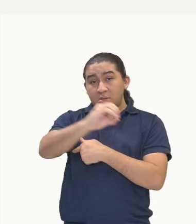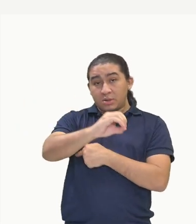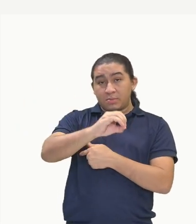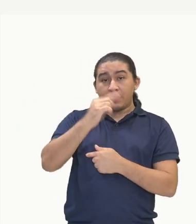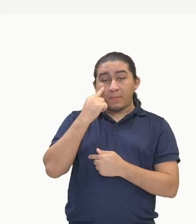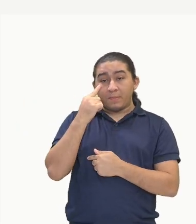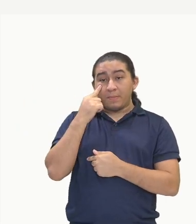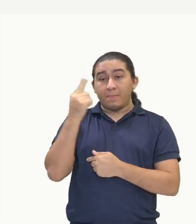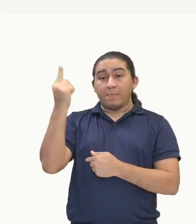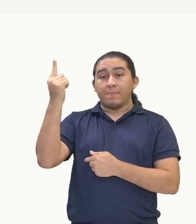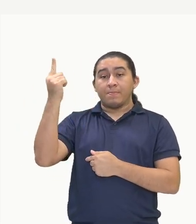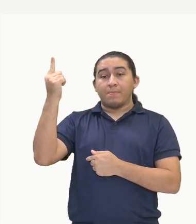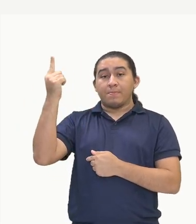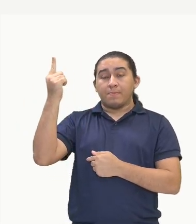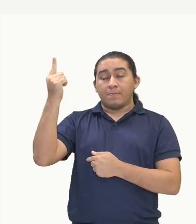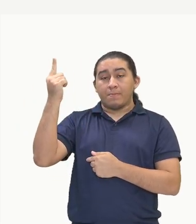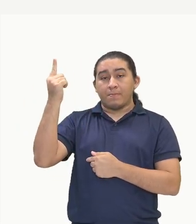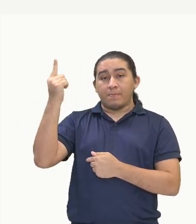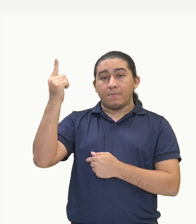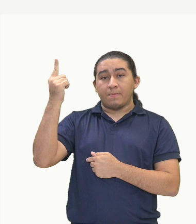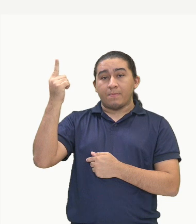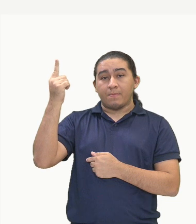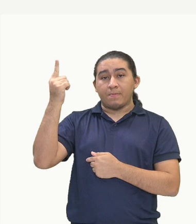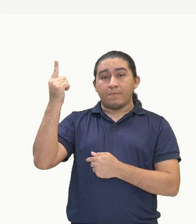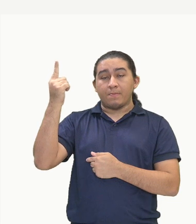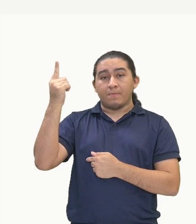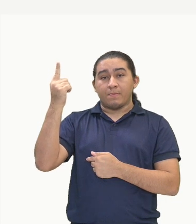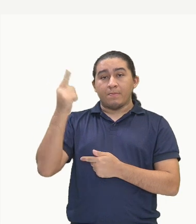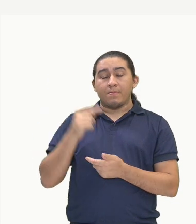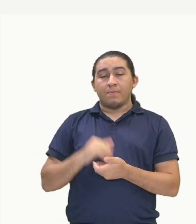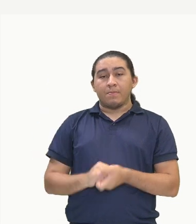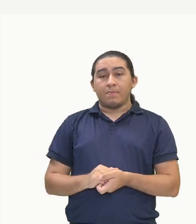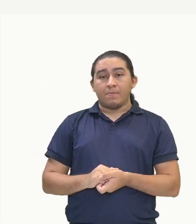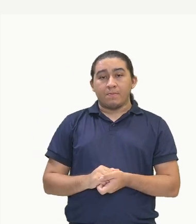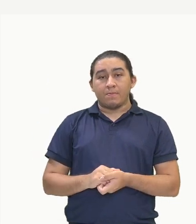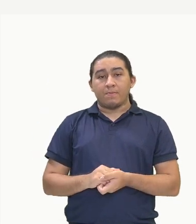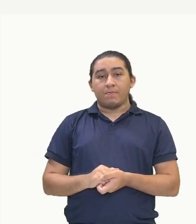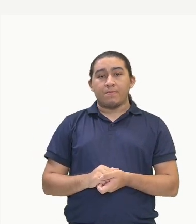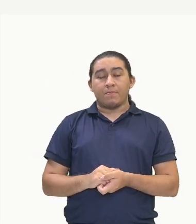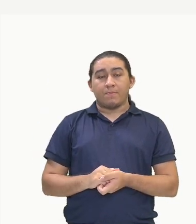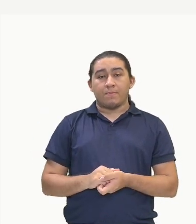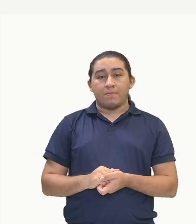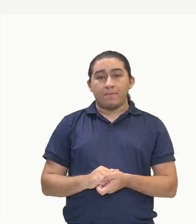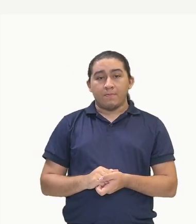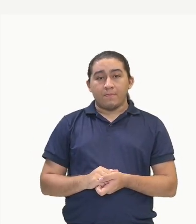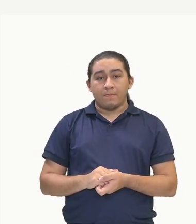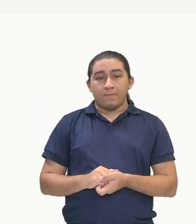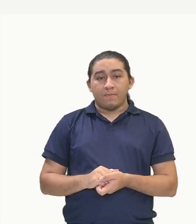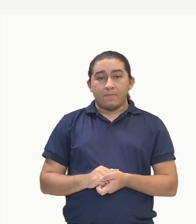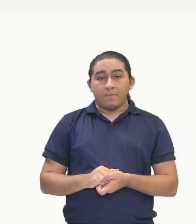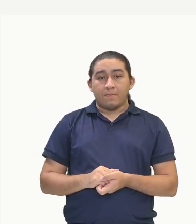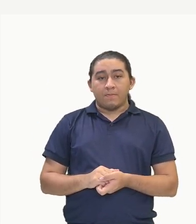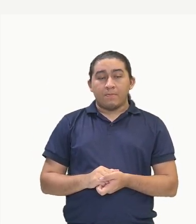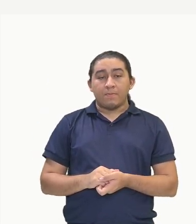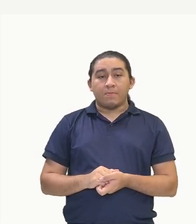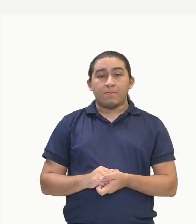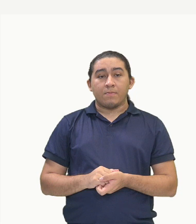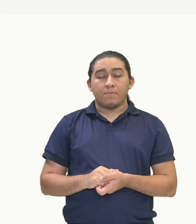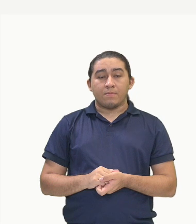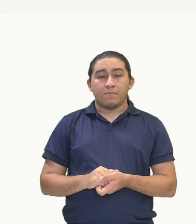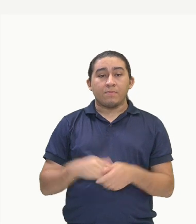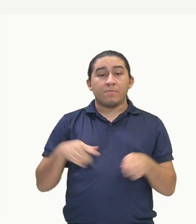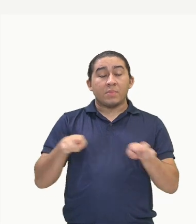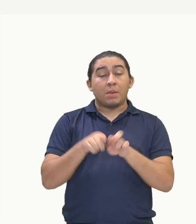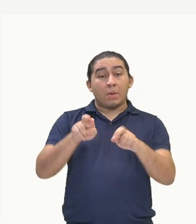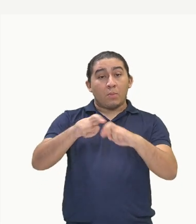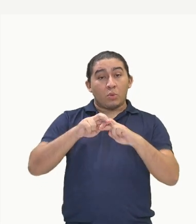ó. O que a gente faz? Uma casa, duas casas. Então, fica 70. E aqui também, ó, andamos duas casas. Por isso que